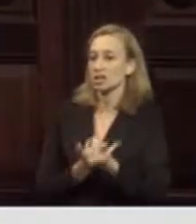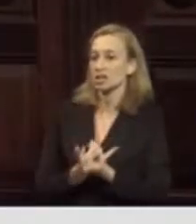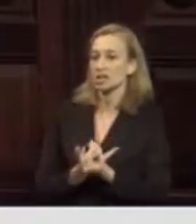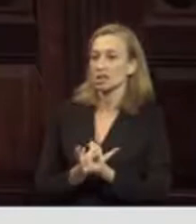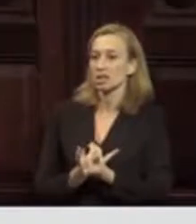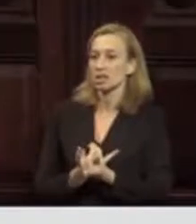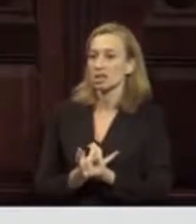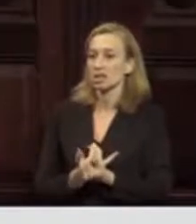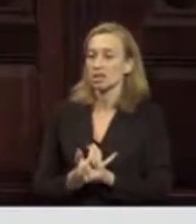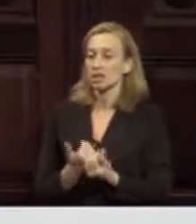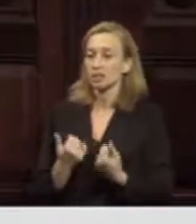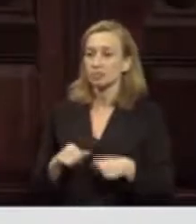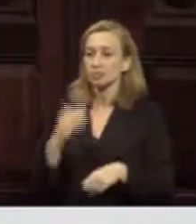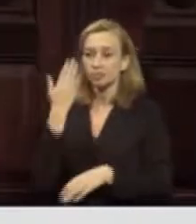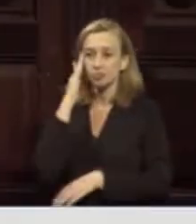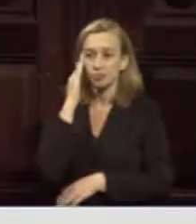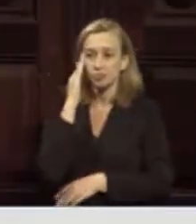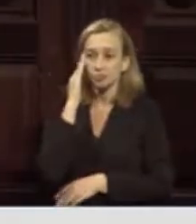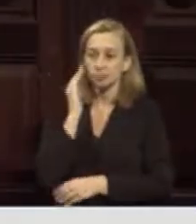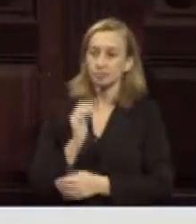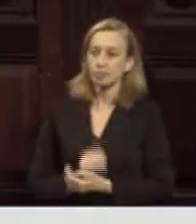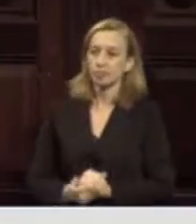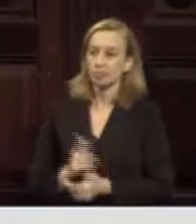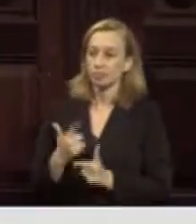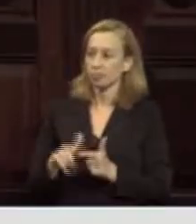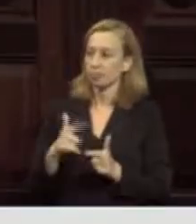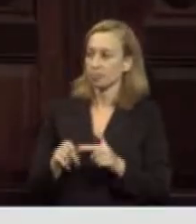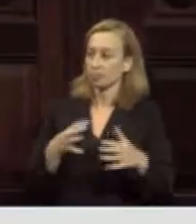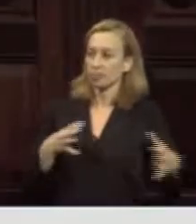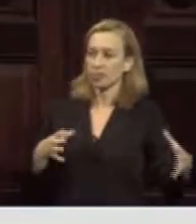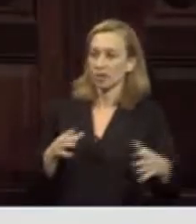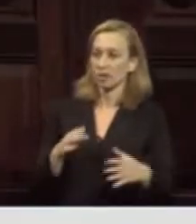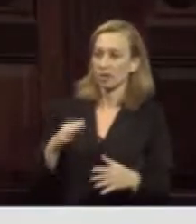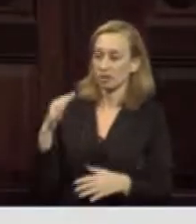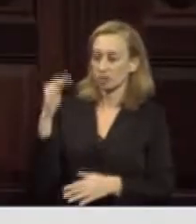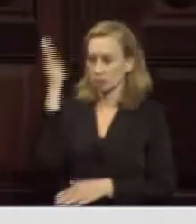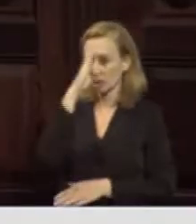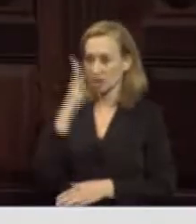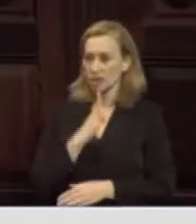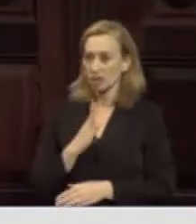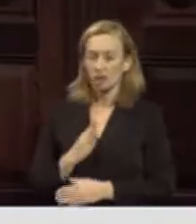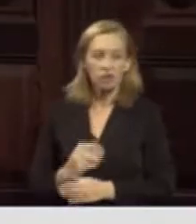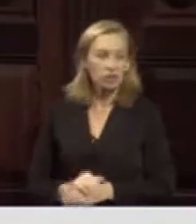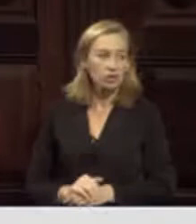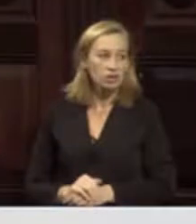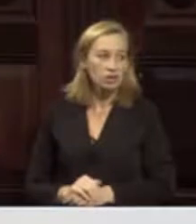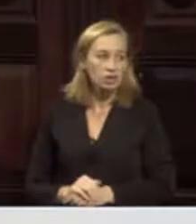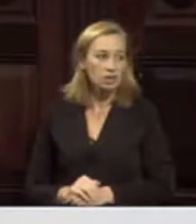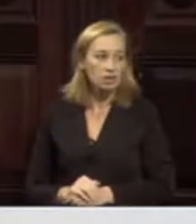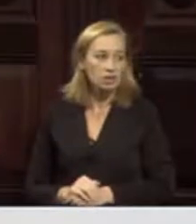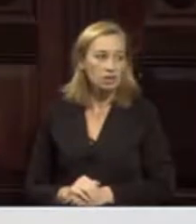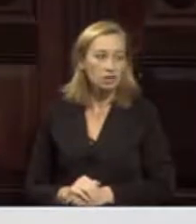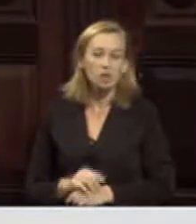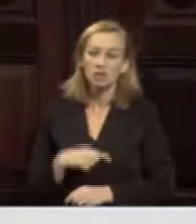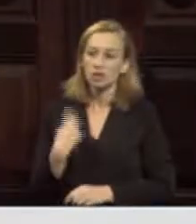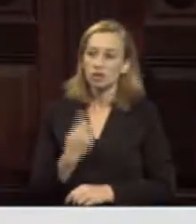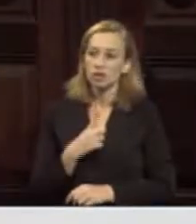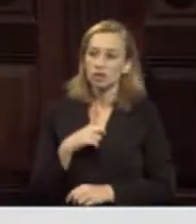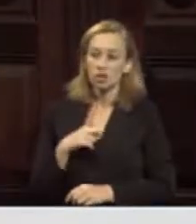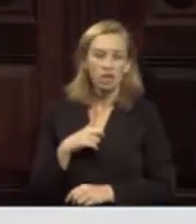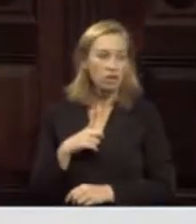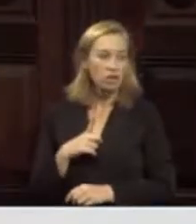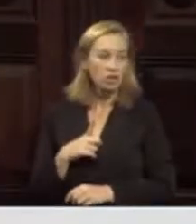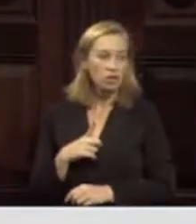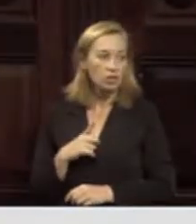Precisamos compreender o grande problema desse país. Termino dizendo que nós temos